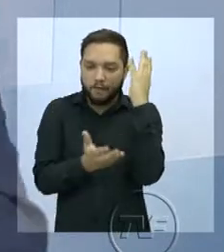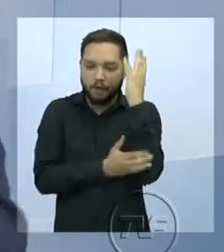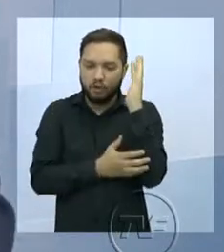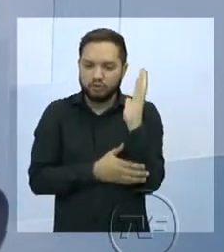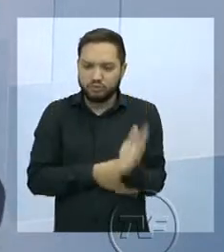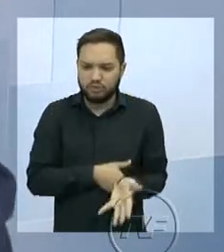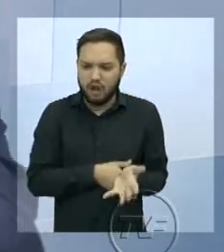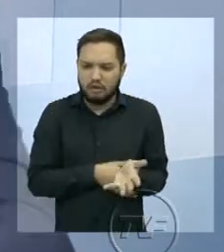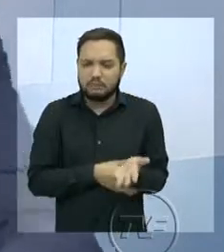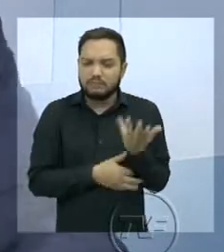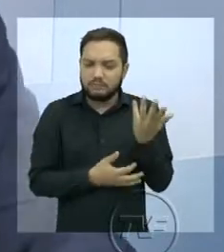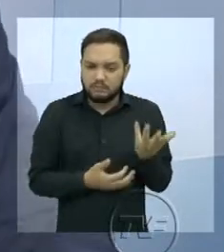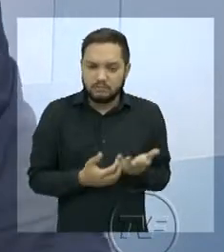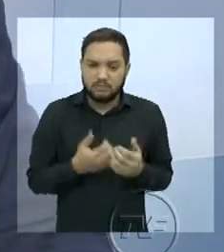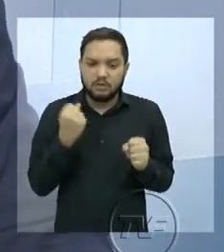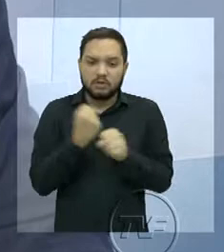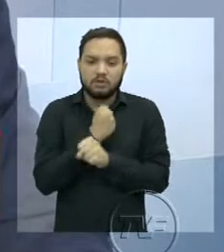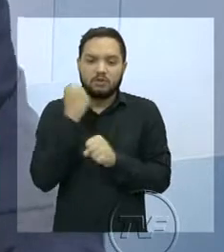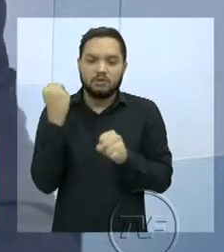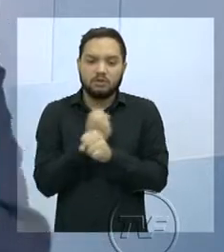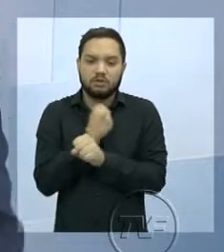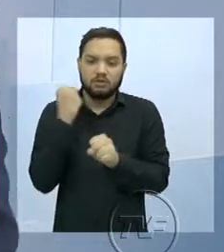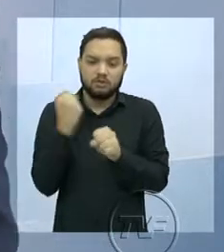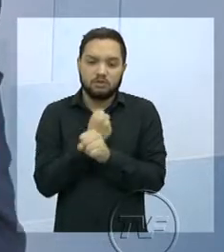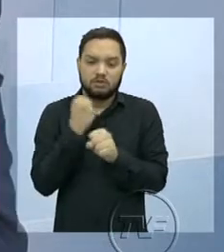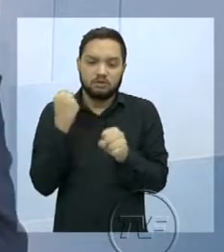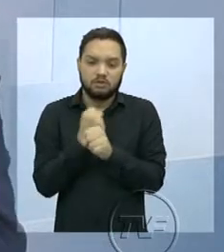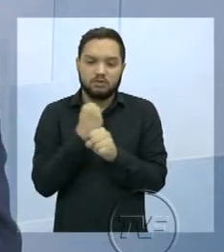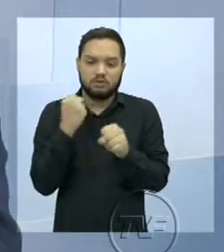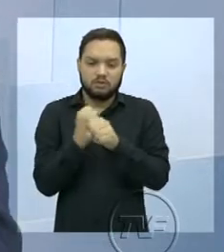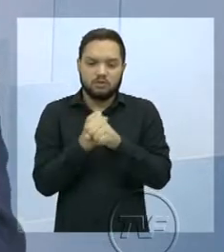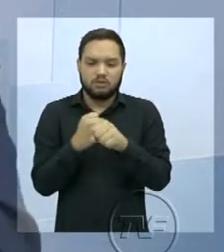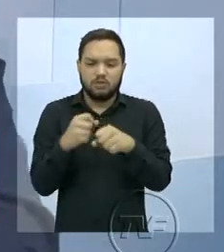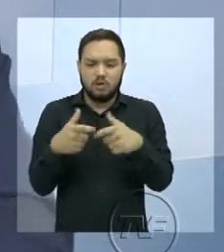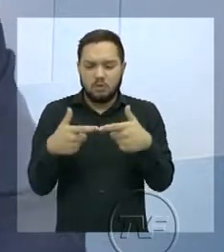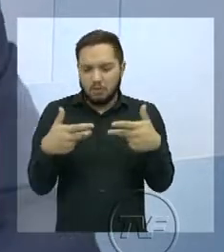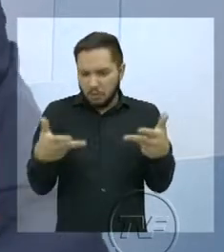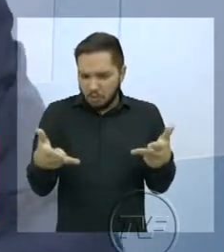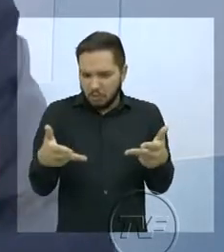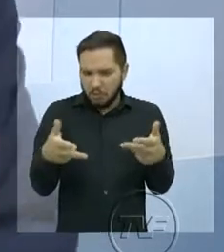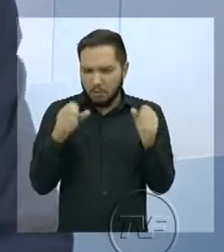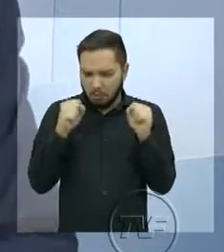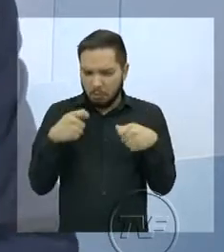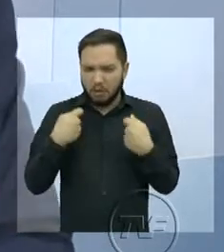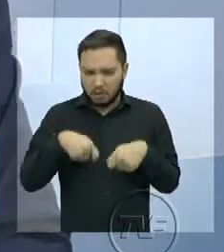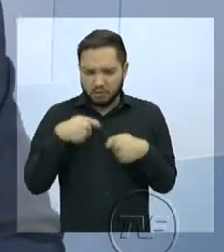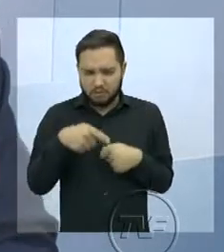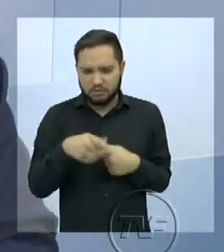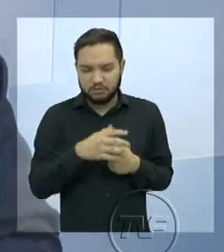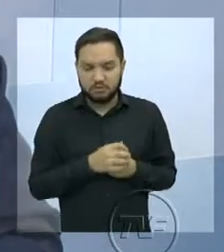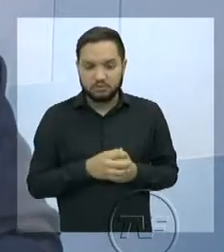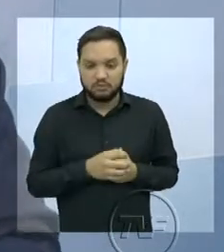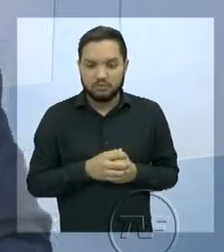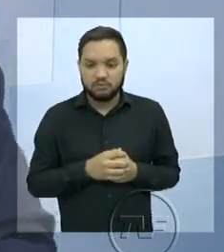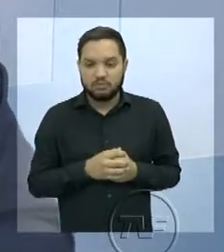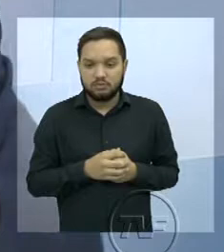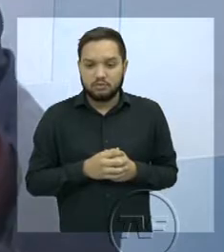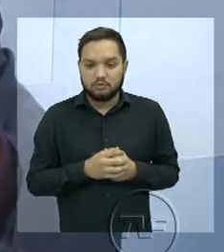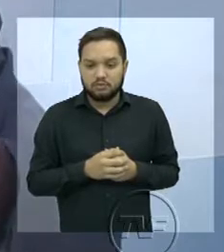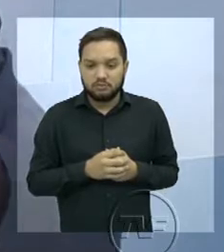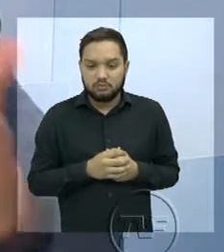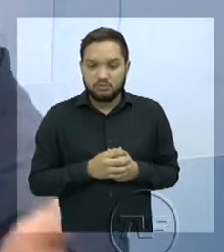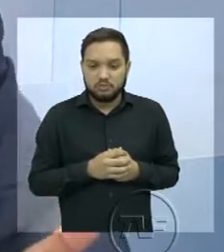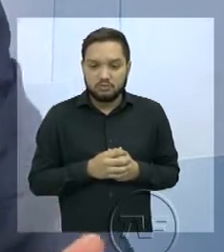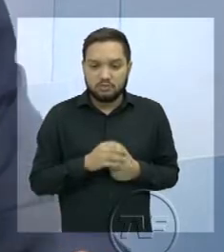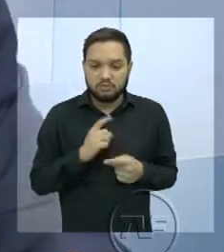e para a construção de um equipamento que poderia ser repensado. Será que realmente é sempre válido pensar que a questão